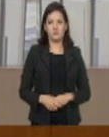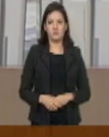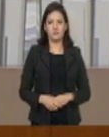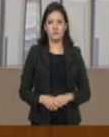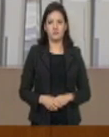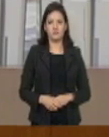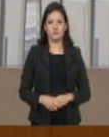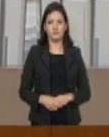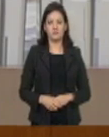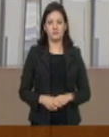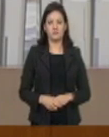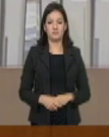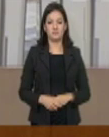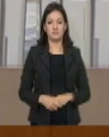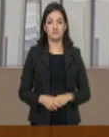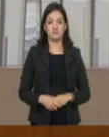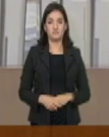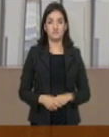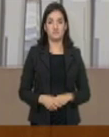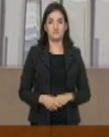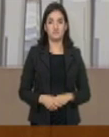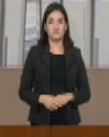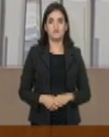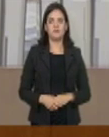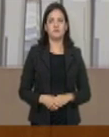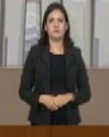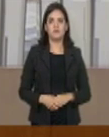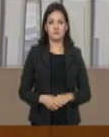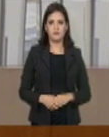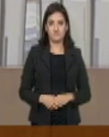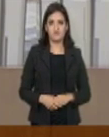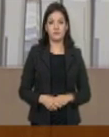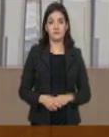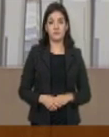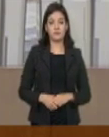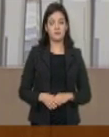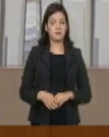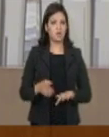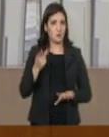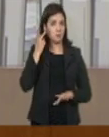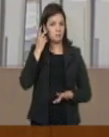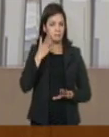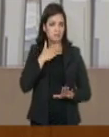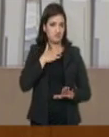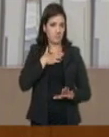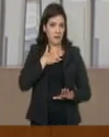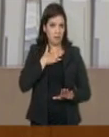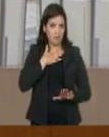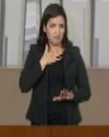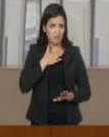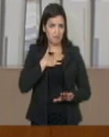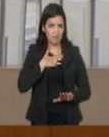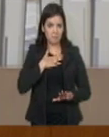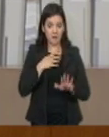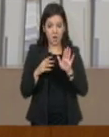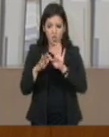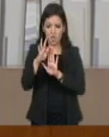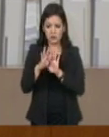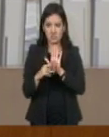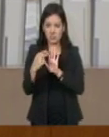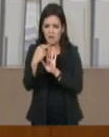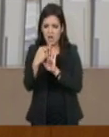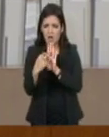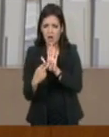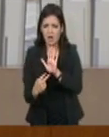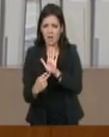Eu não entendo que a norma necessite alguma interpretação conforme. A leitura dela